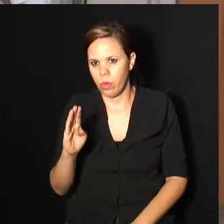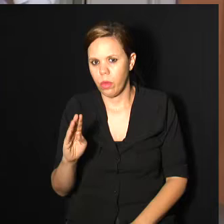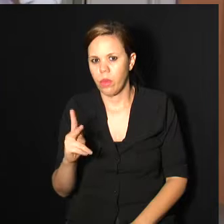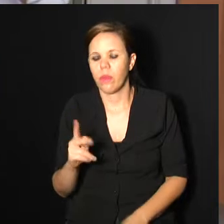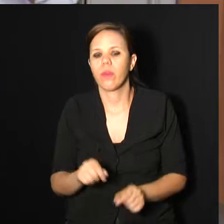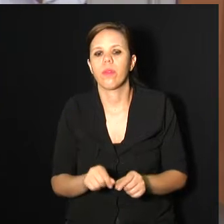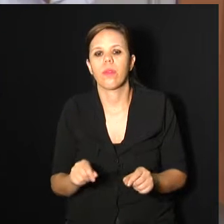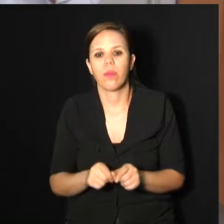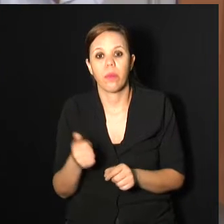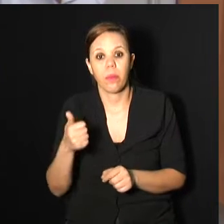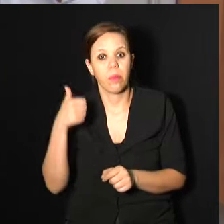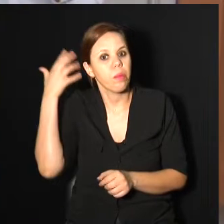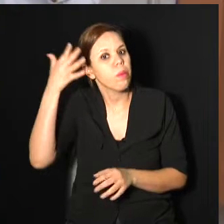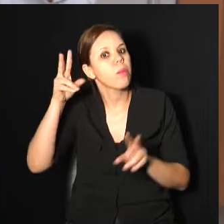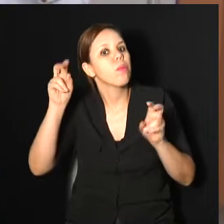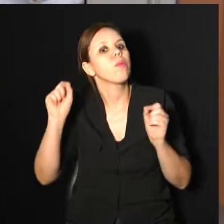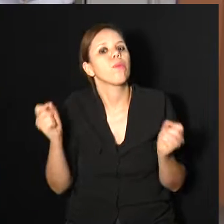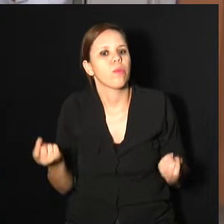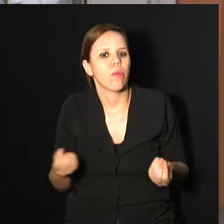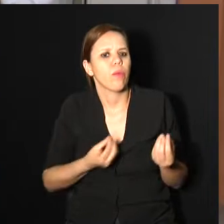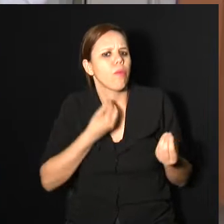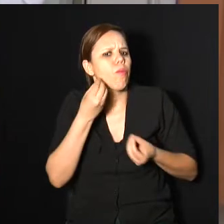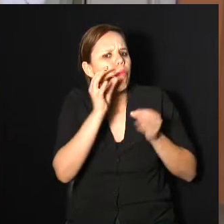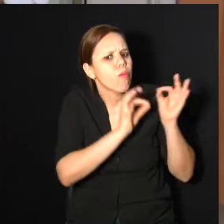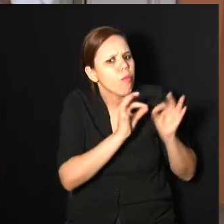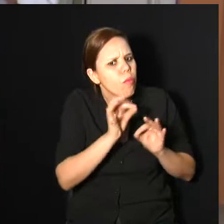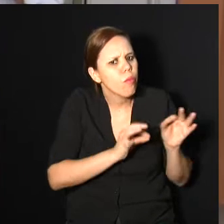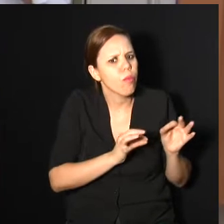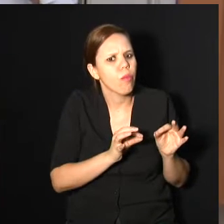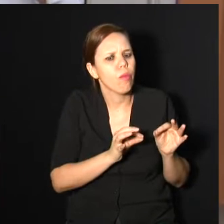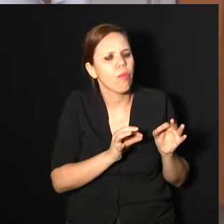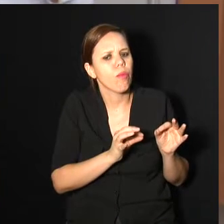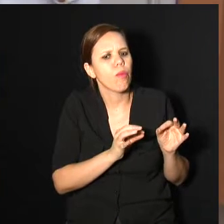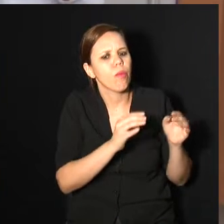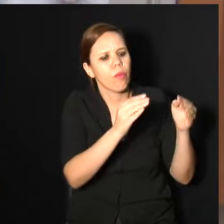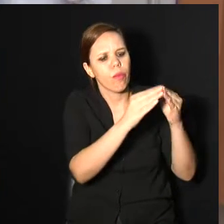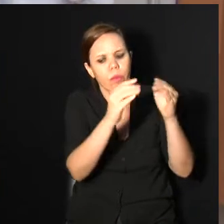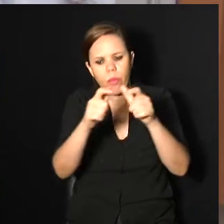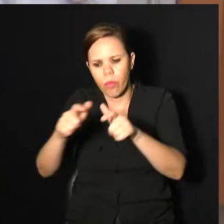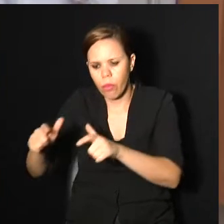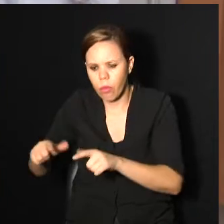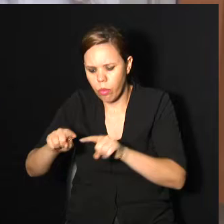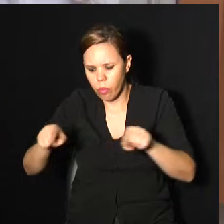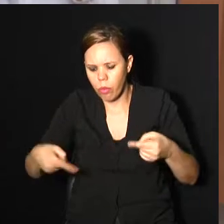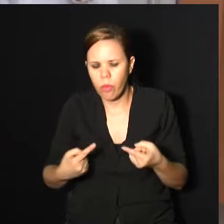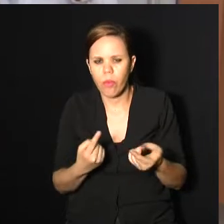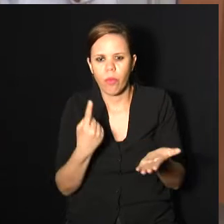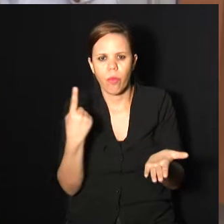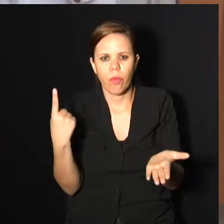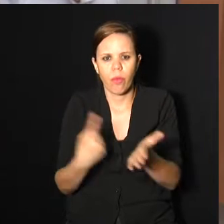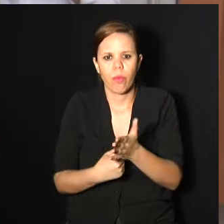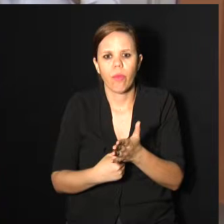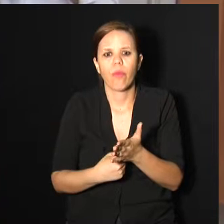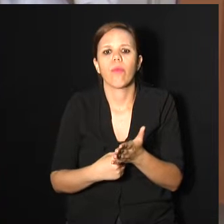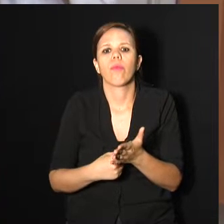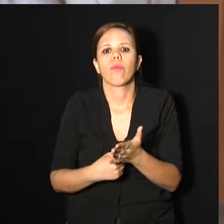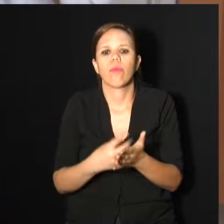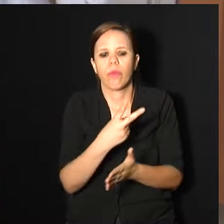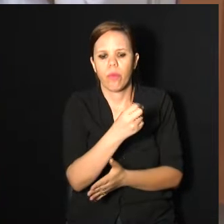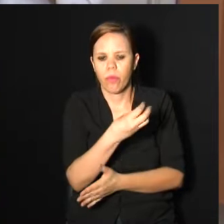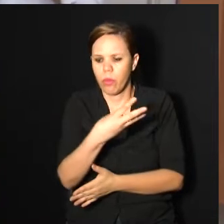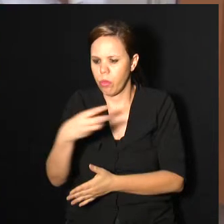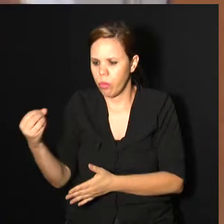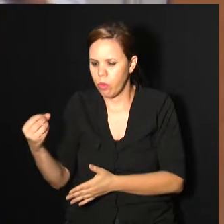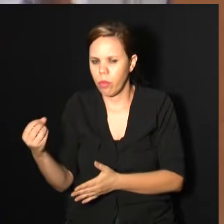A primeira palestra foi como a regularização fundiária está conectada com a Agenda 2030 e com a nova